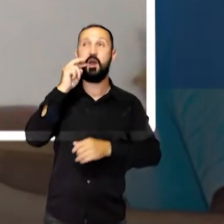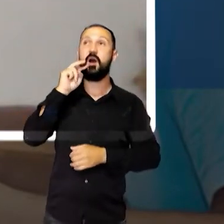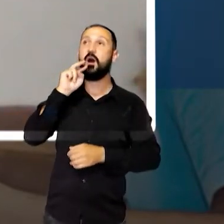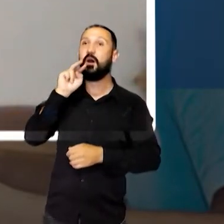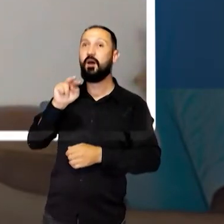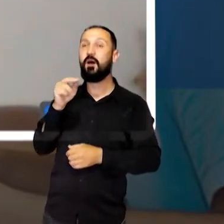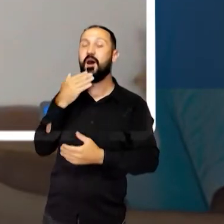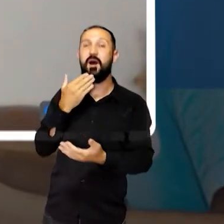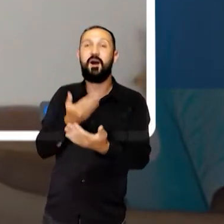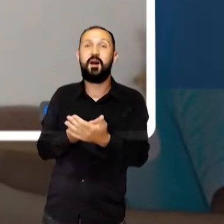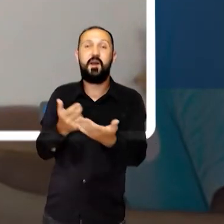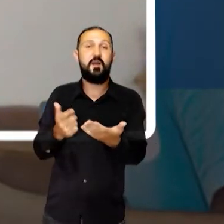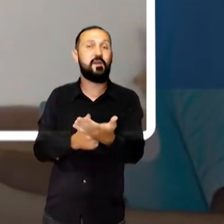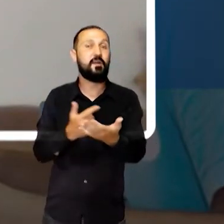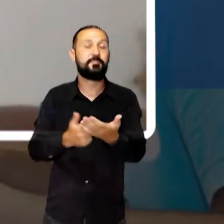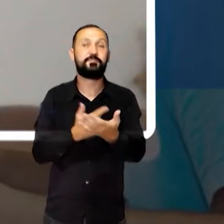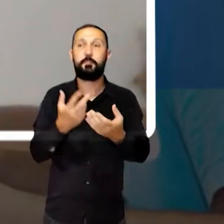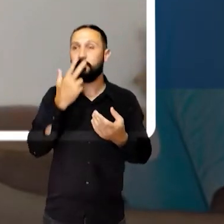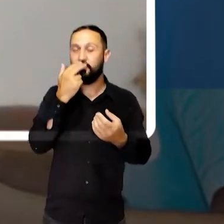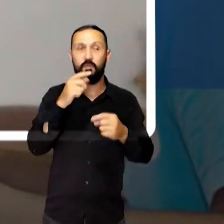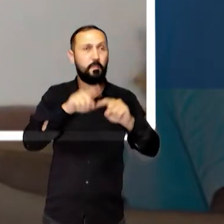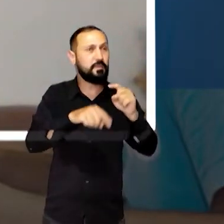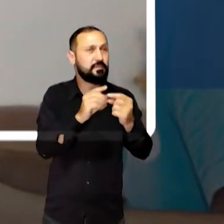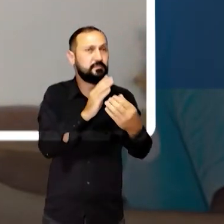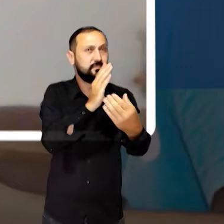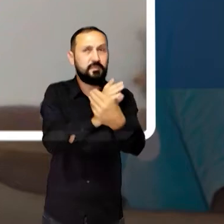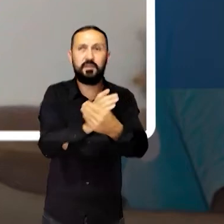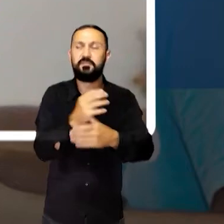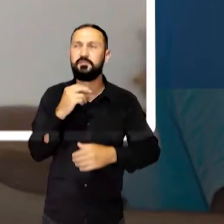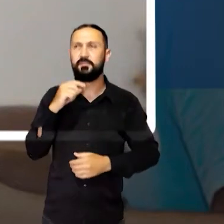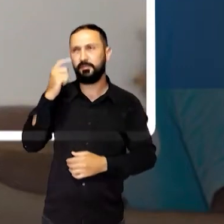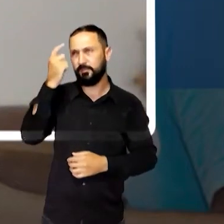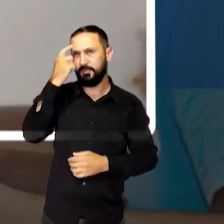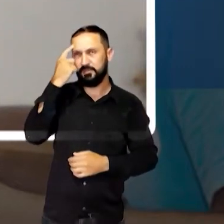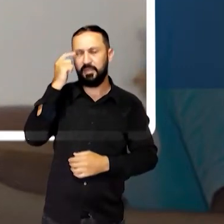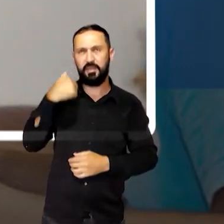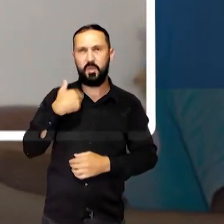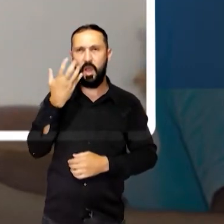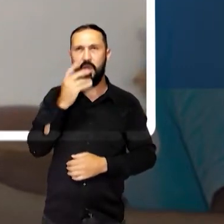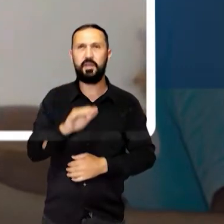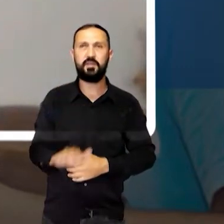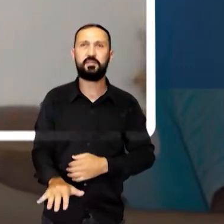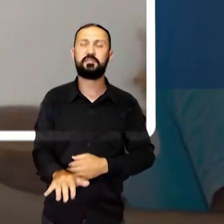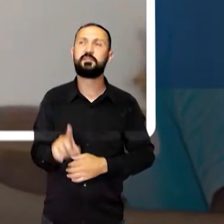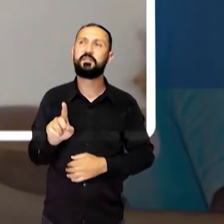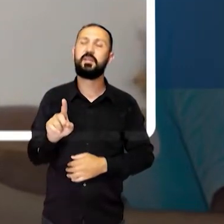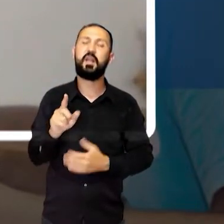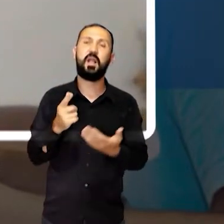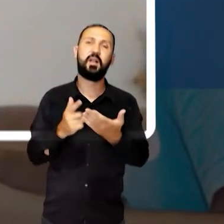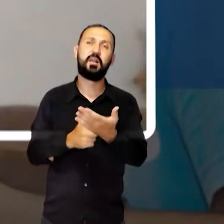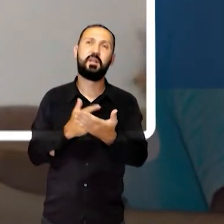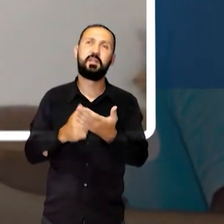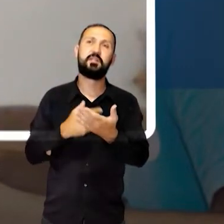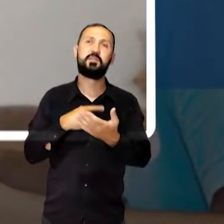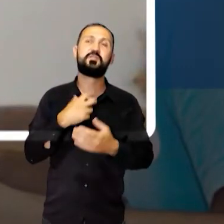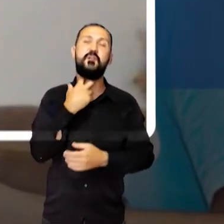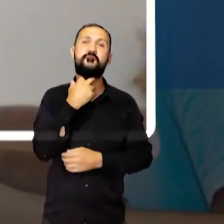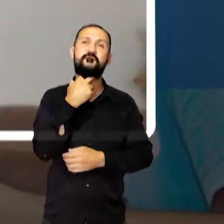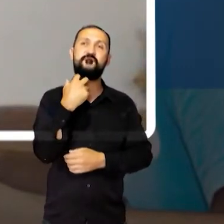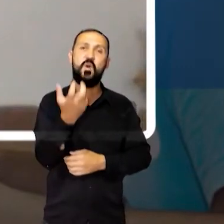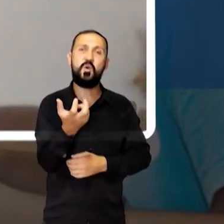ficava encantada com o livro como objeto. Eu já imaginava, quando criança, que aqueles livros